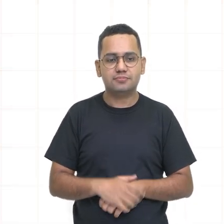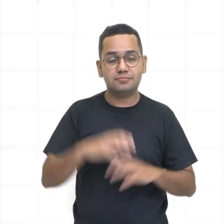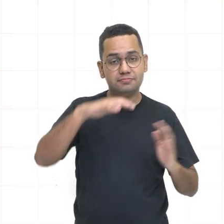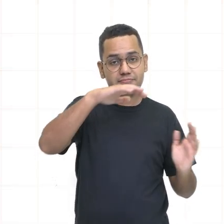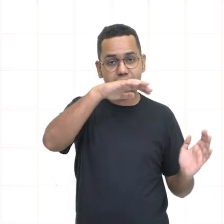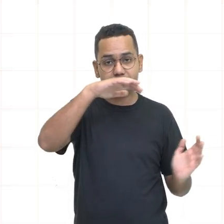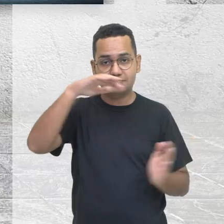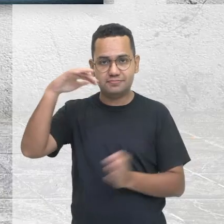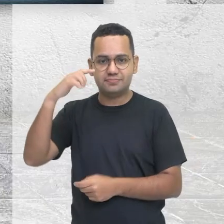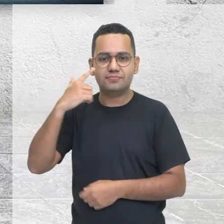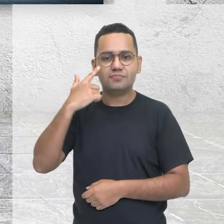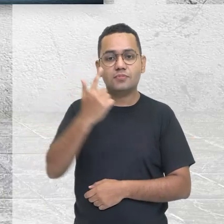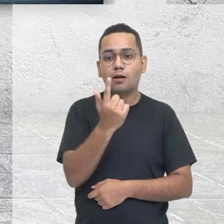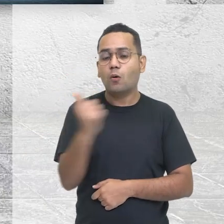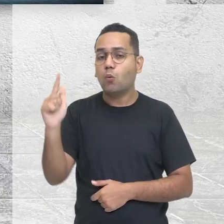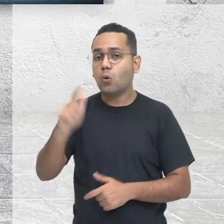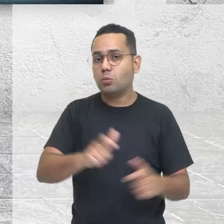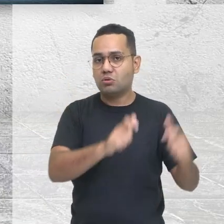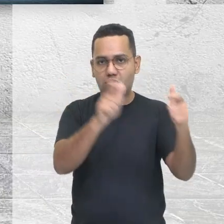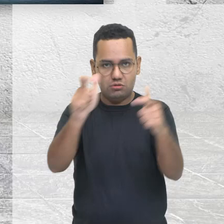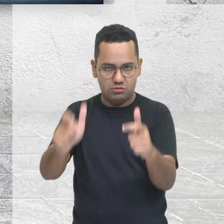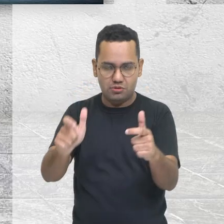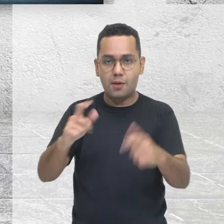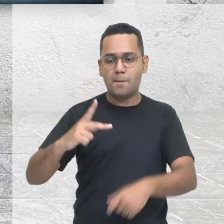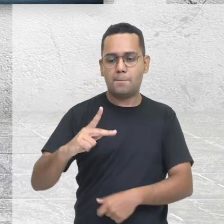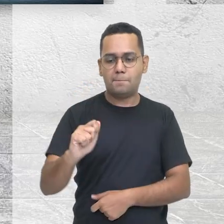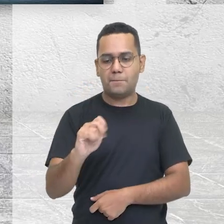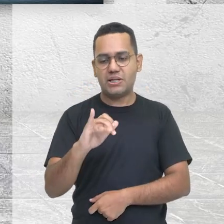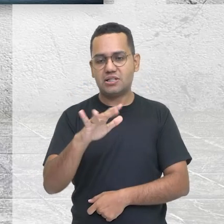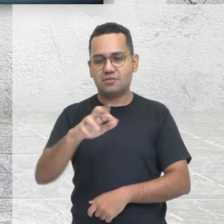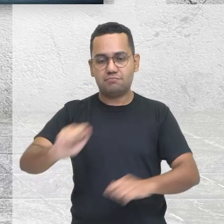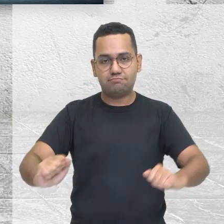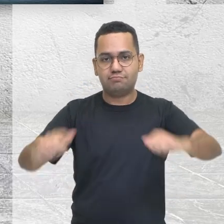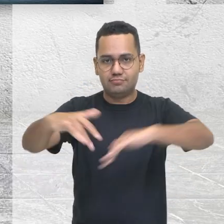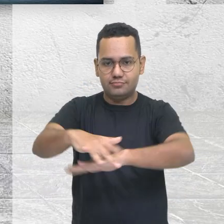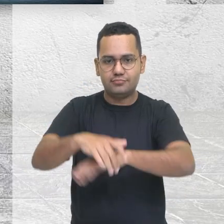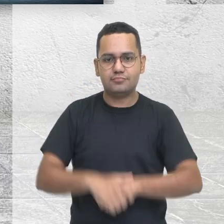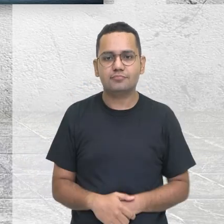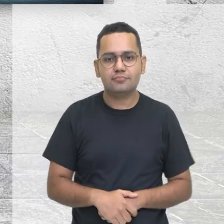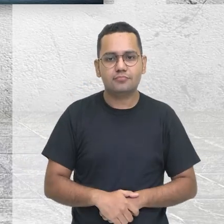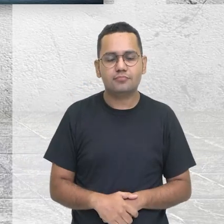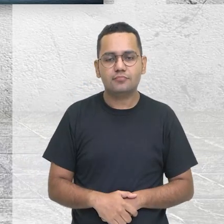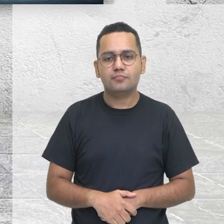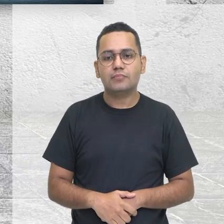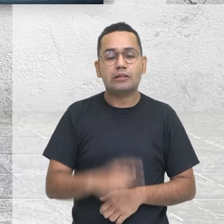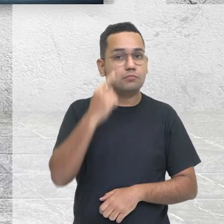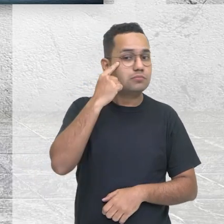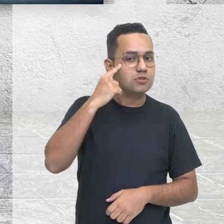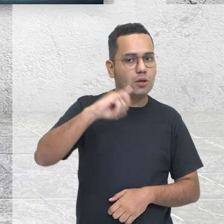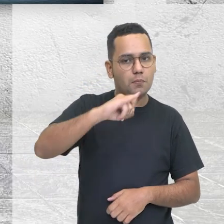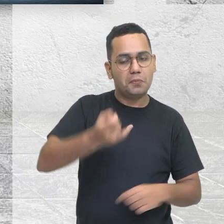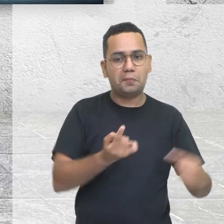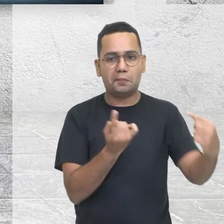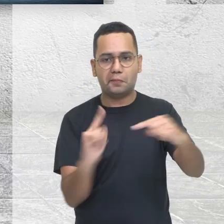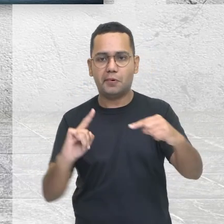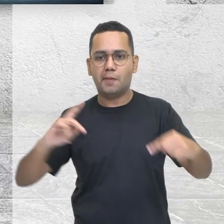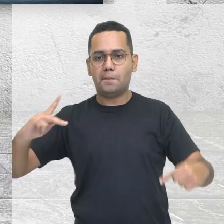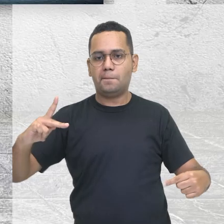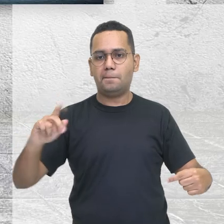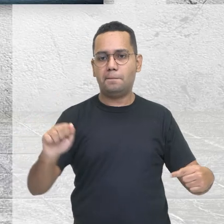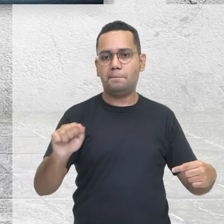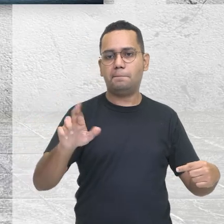só o que nós trouxemos aqui para vocês. Ataque japonês a Pearl Harbor. Pearl Harbor era uma base